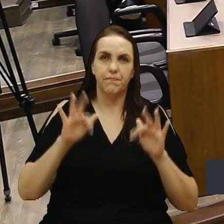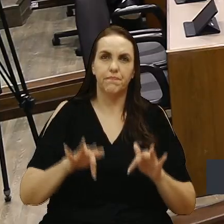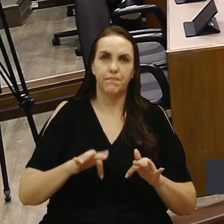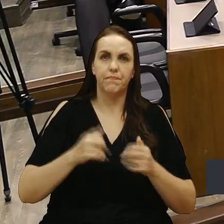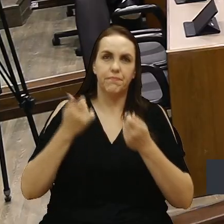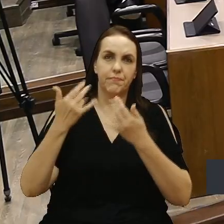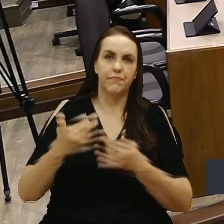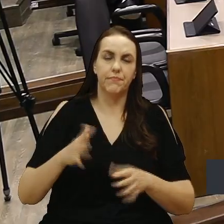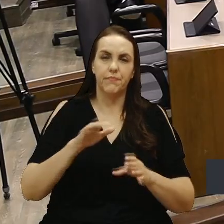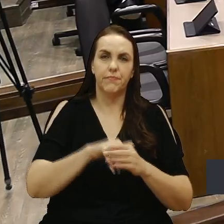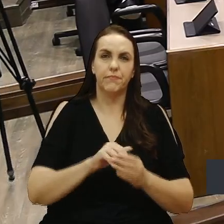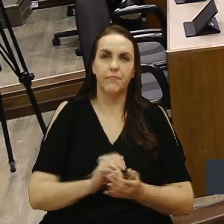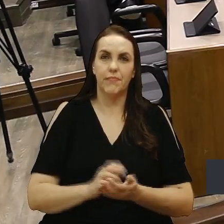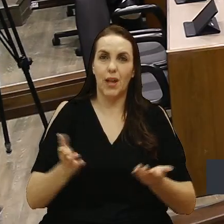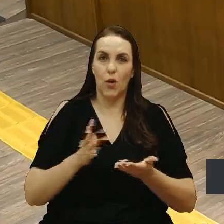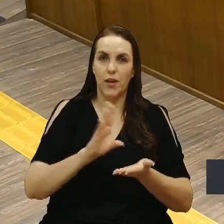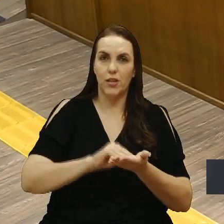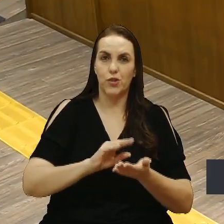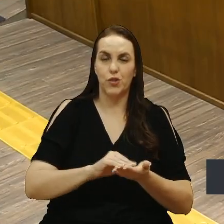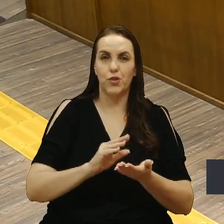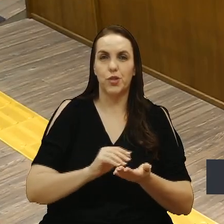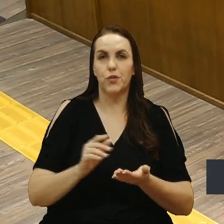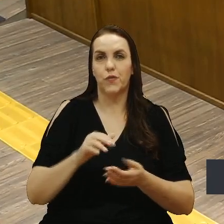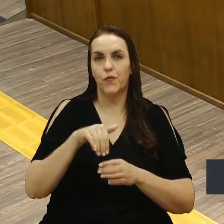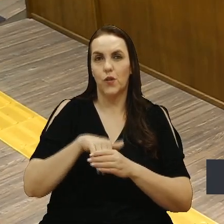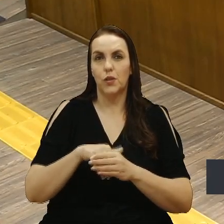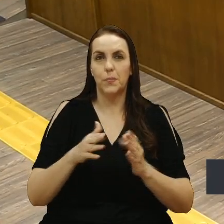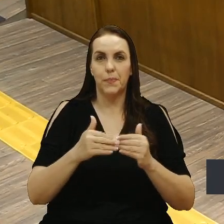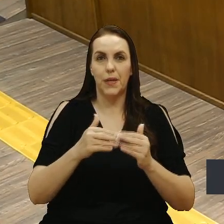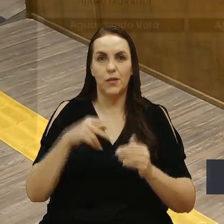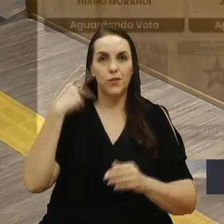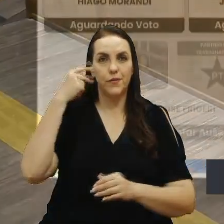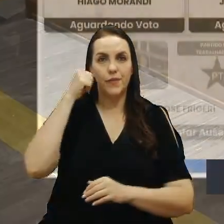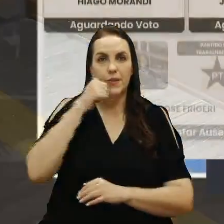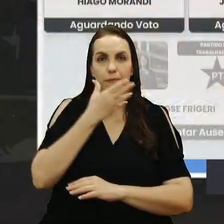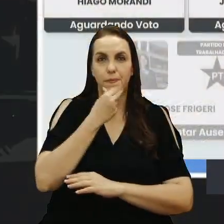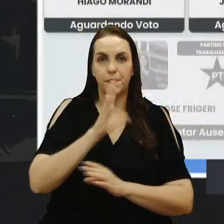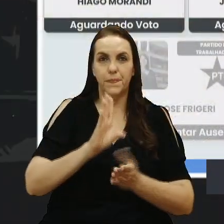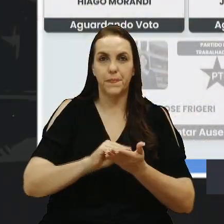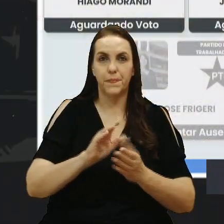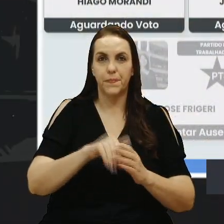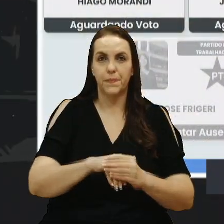de voto, passemos ao registro eletrônico dos votos. Solicito aos vereadores e vereadoras que registrem seus